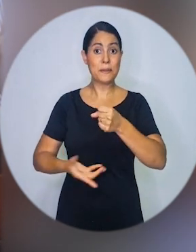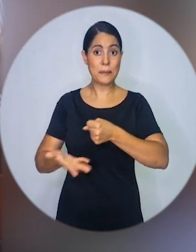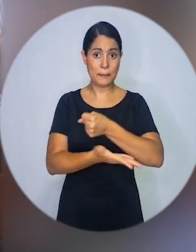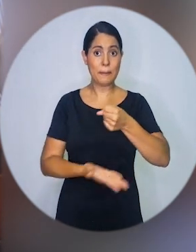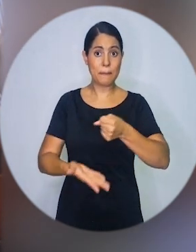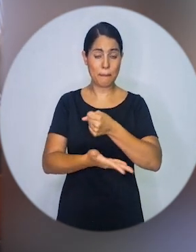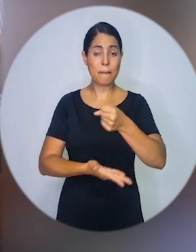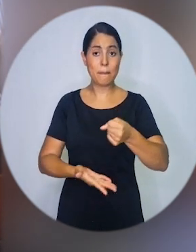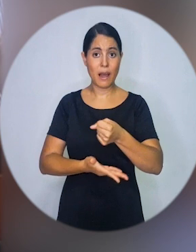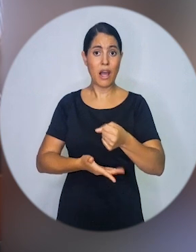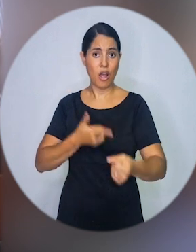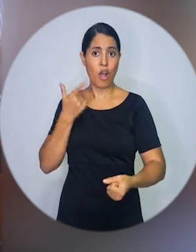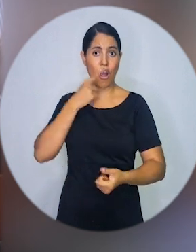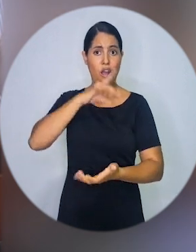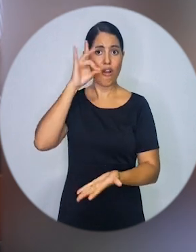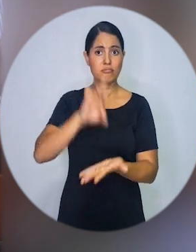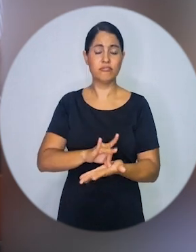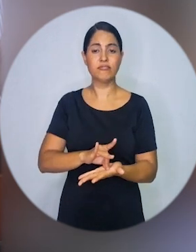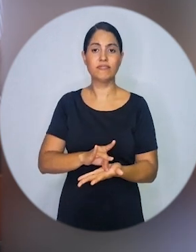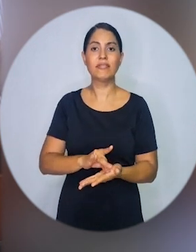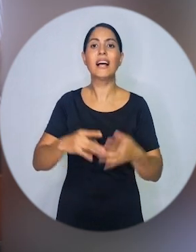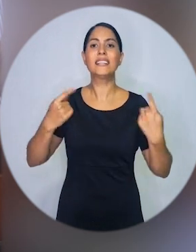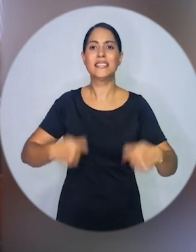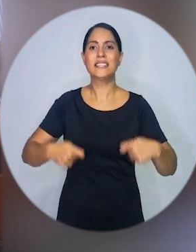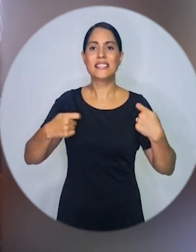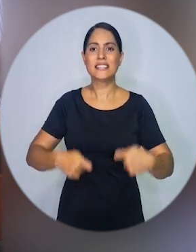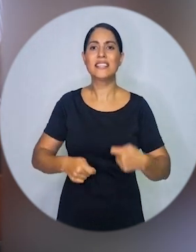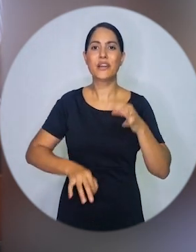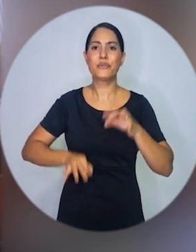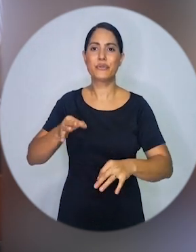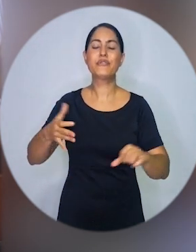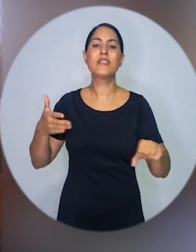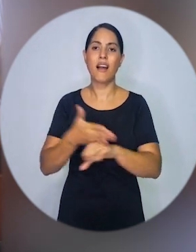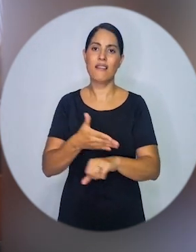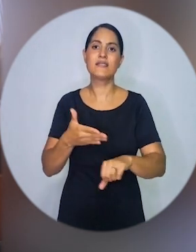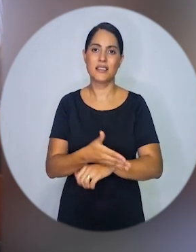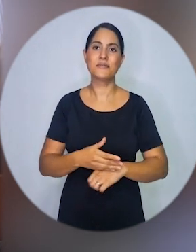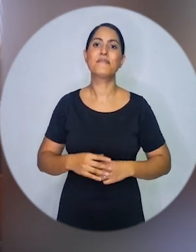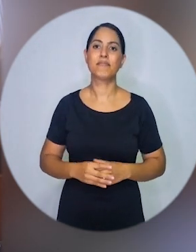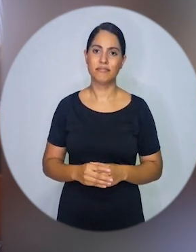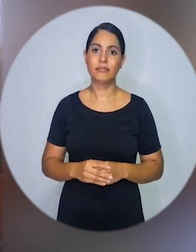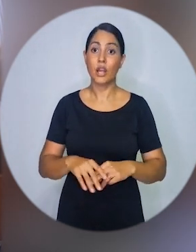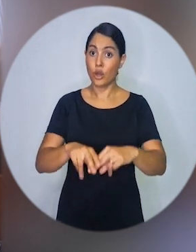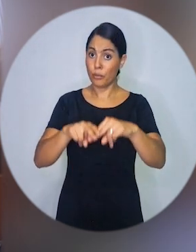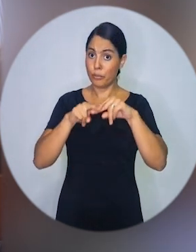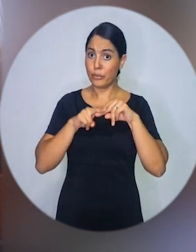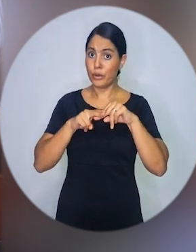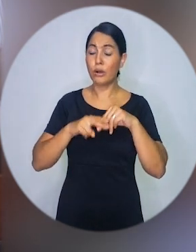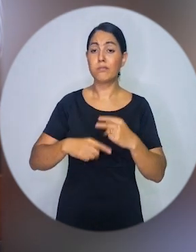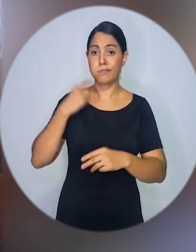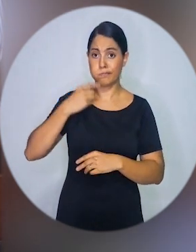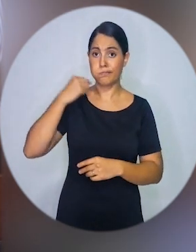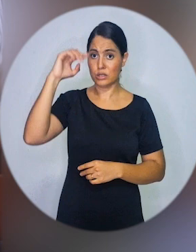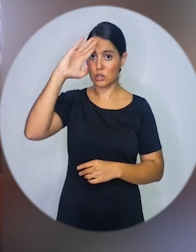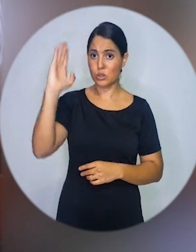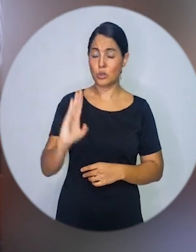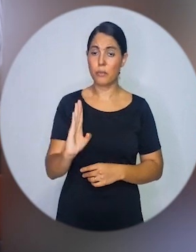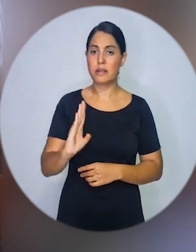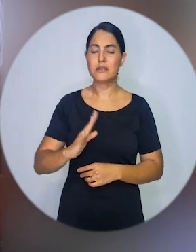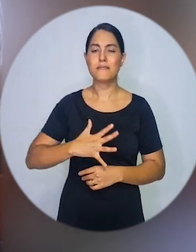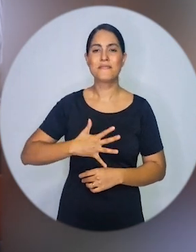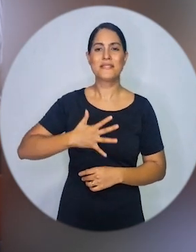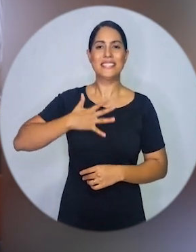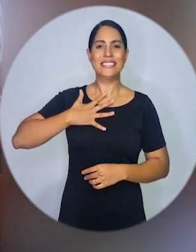concretização dos direitos fundamentais por meio do efetivo acesso à justiça. E por isso, a